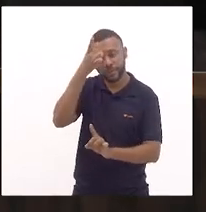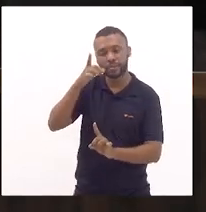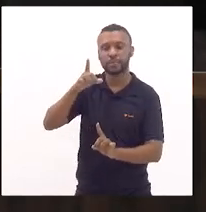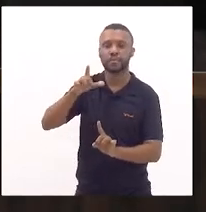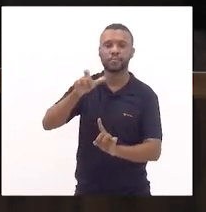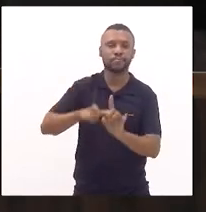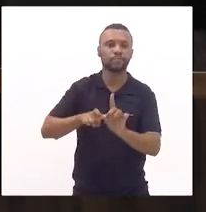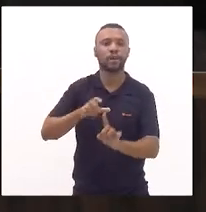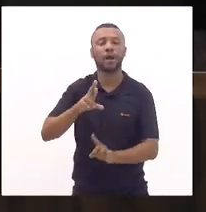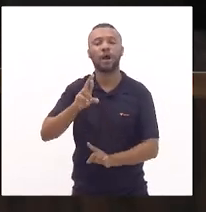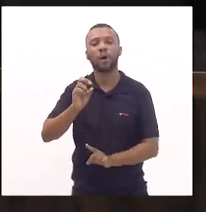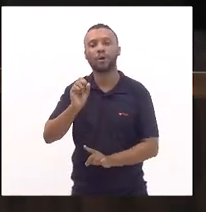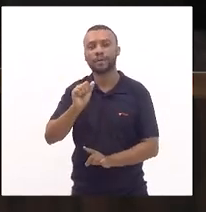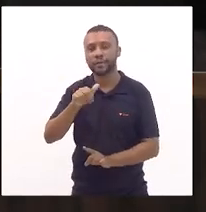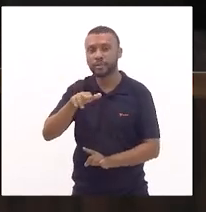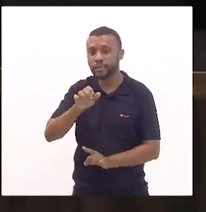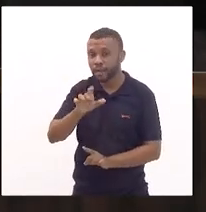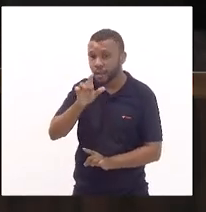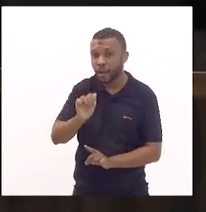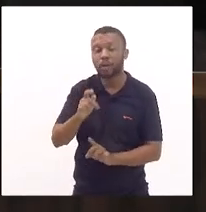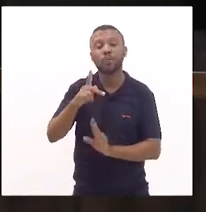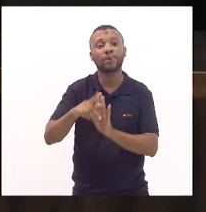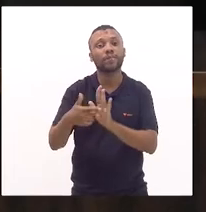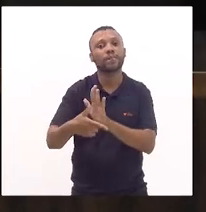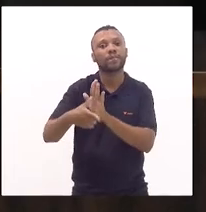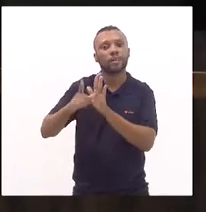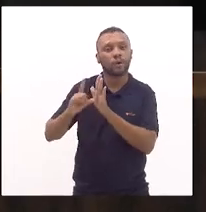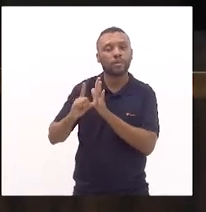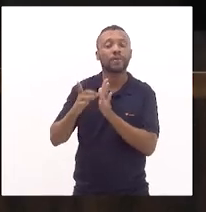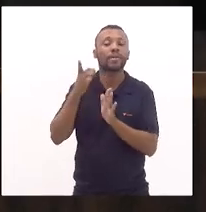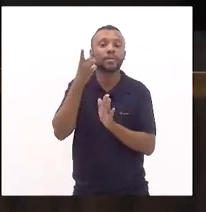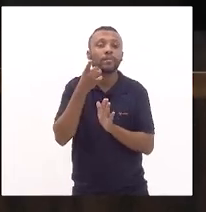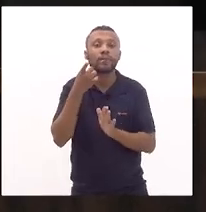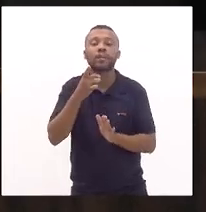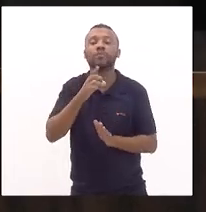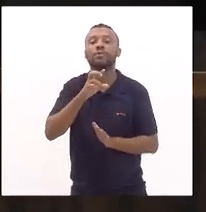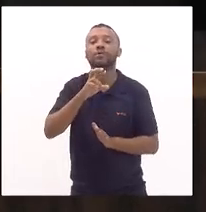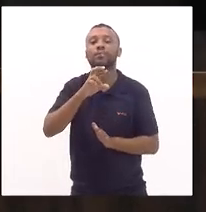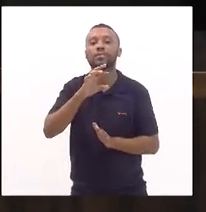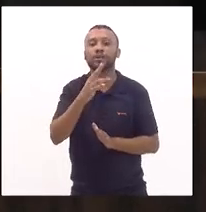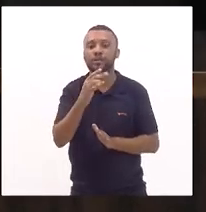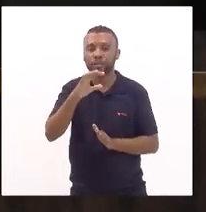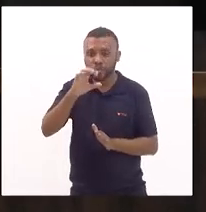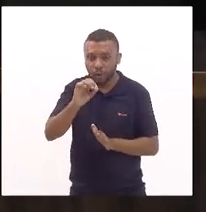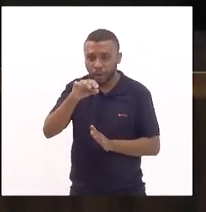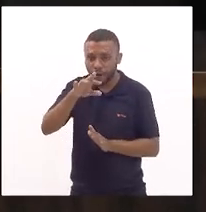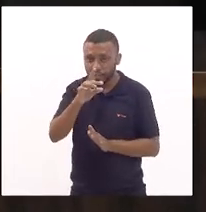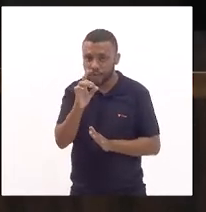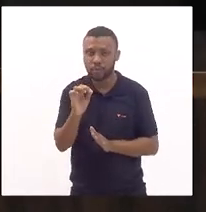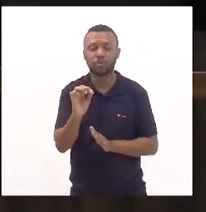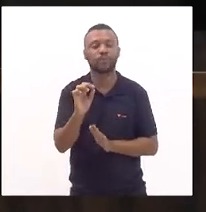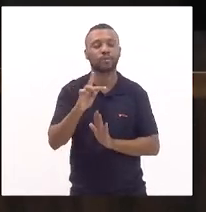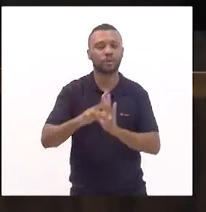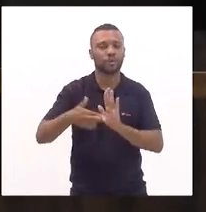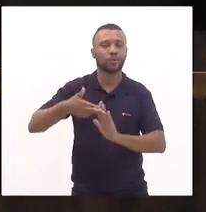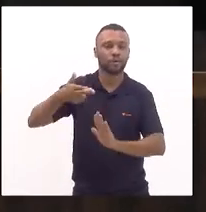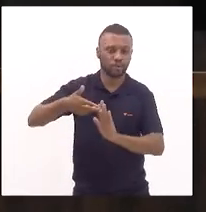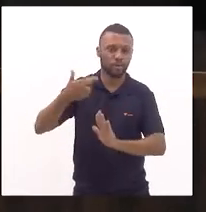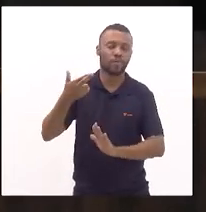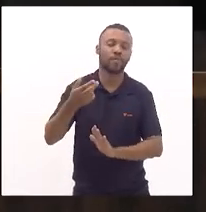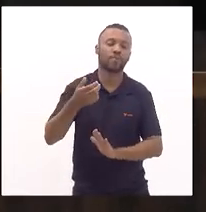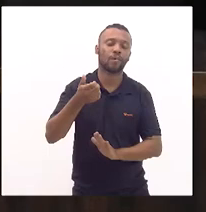Gomes. Os projetos anteriores, relator, deputado Chico Machado, favorável. Projeto de resolução